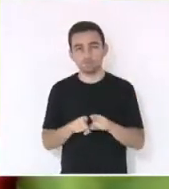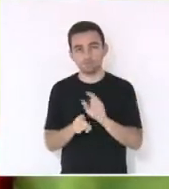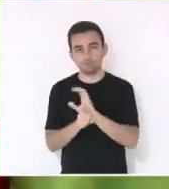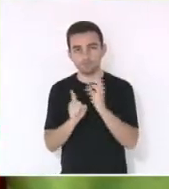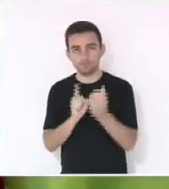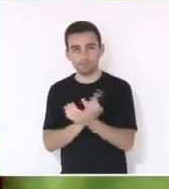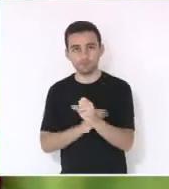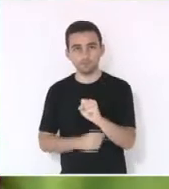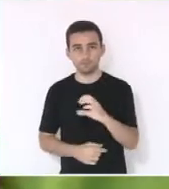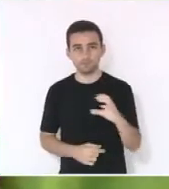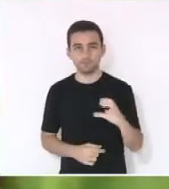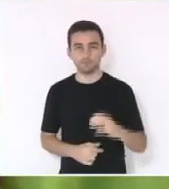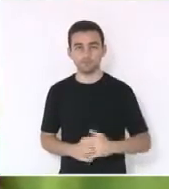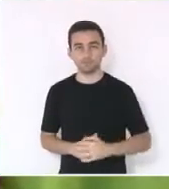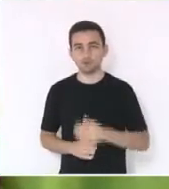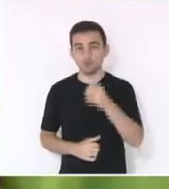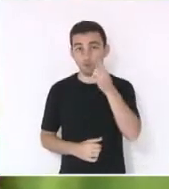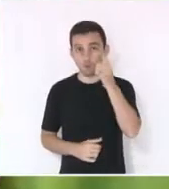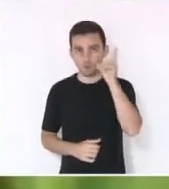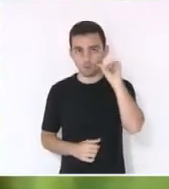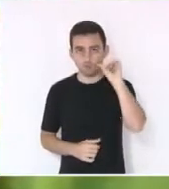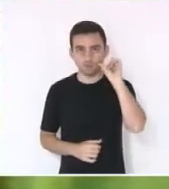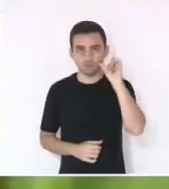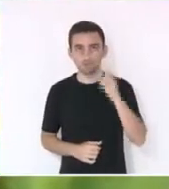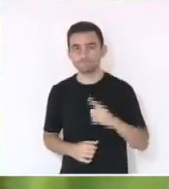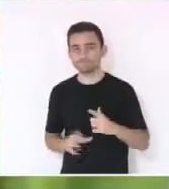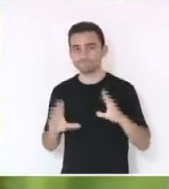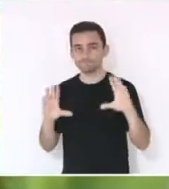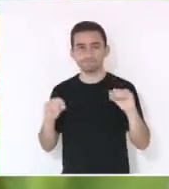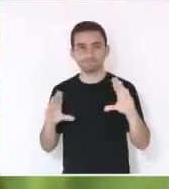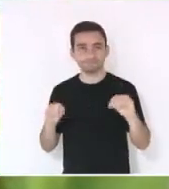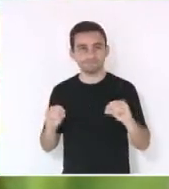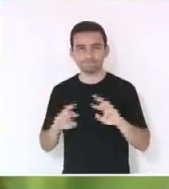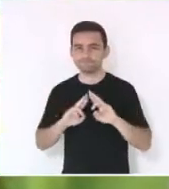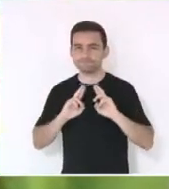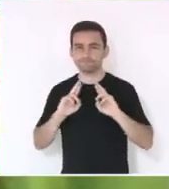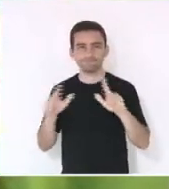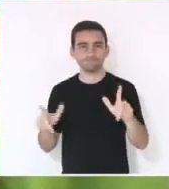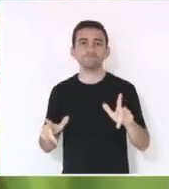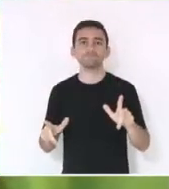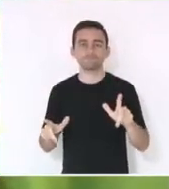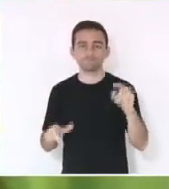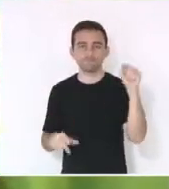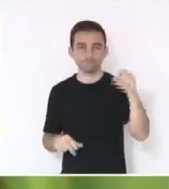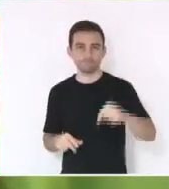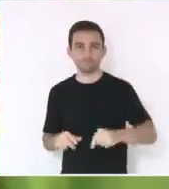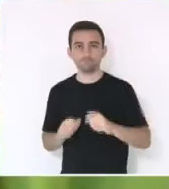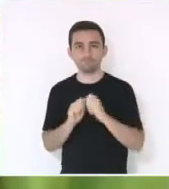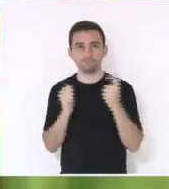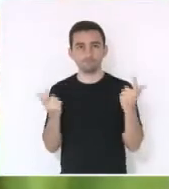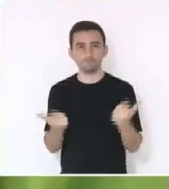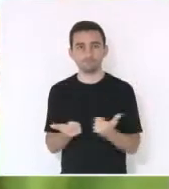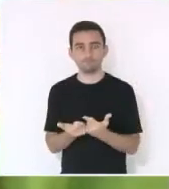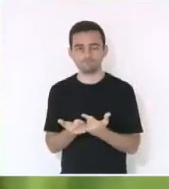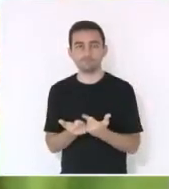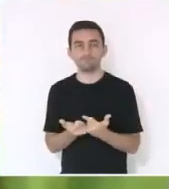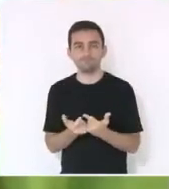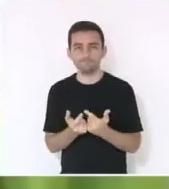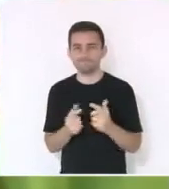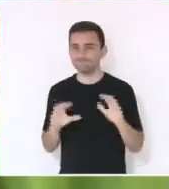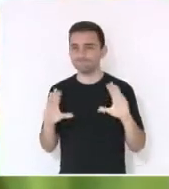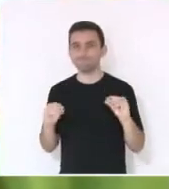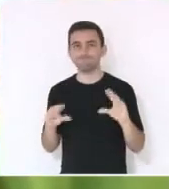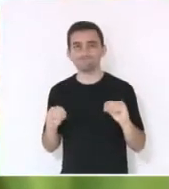catarinense. Ontem tivemos uma noite ímpar nesta casa. Uma noite onde